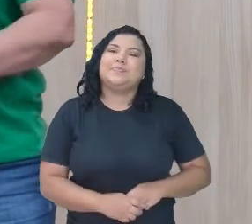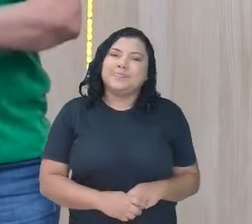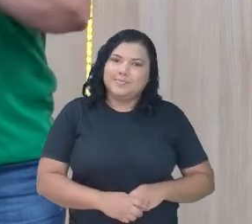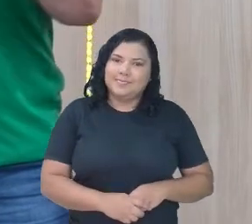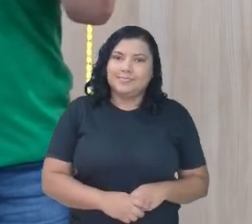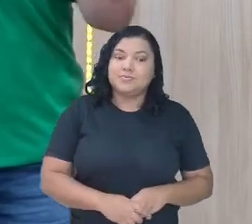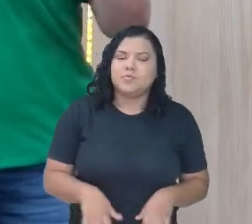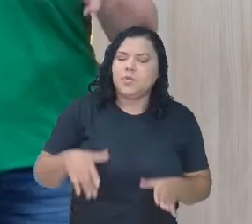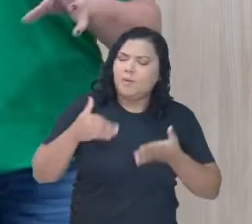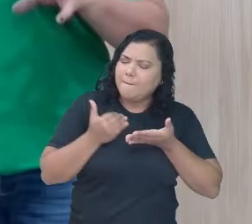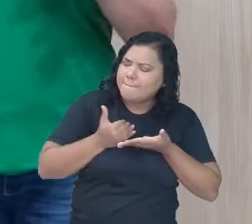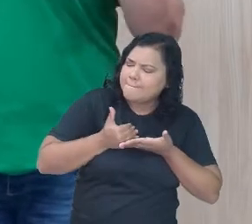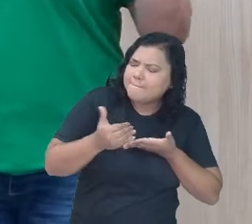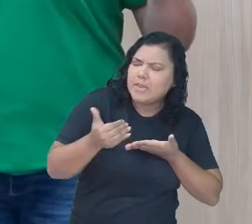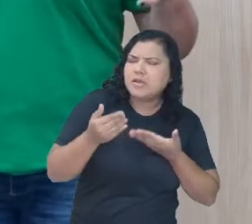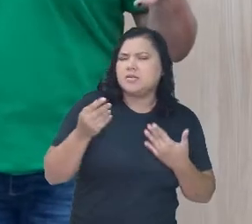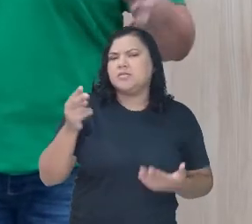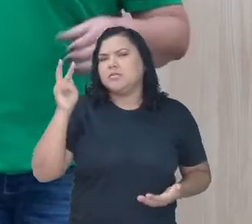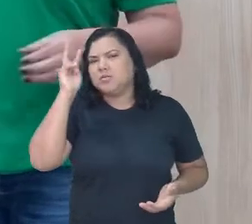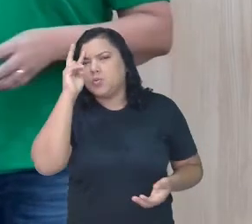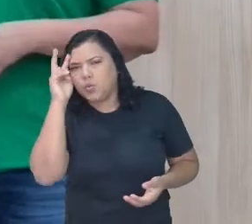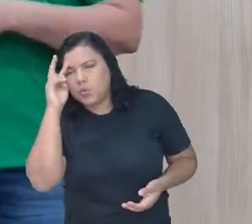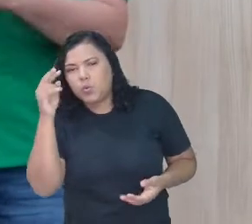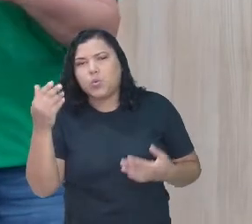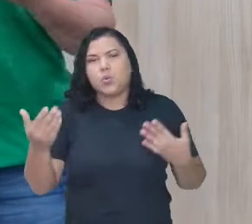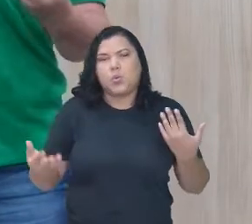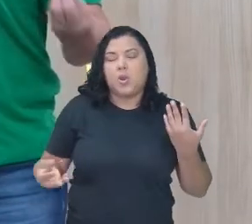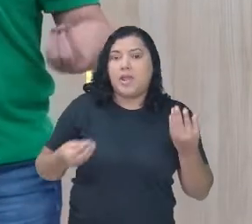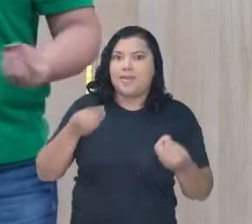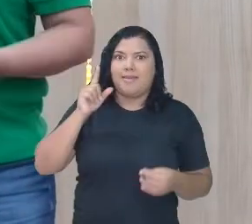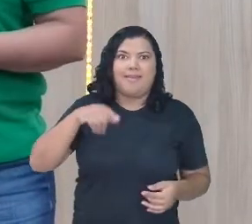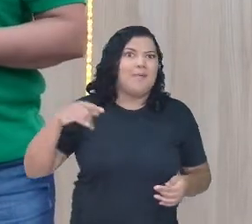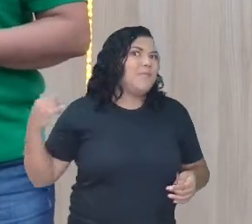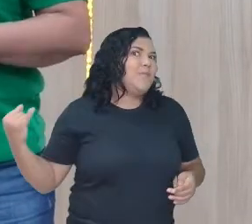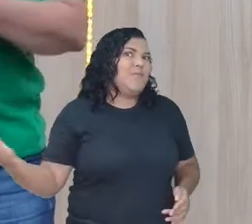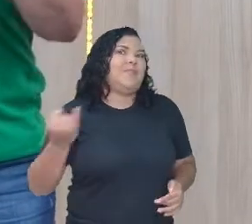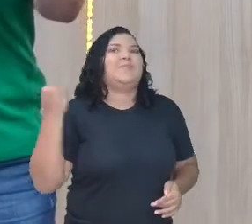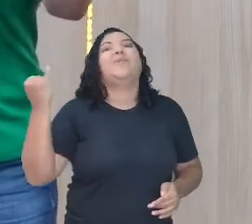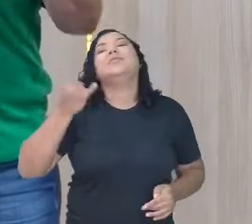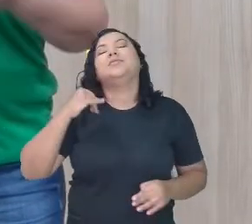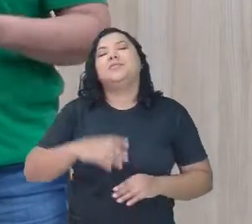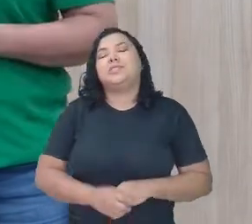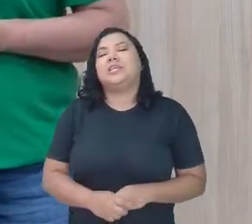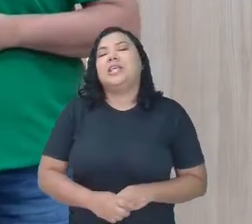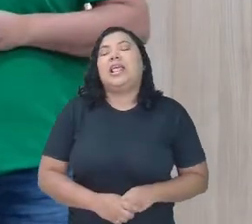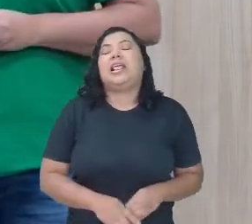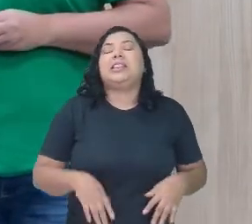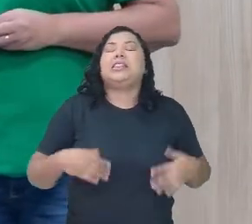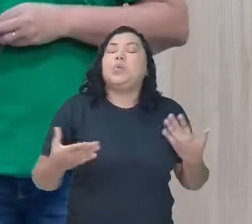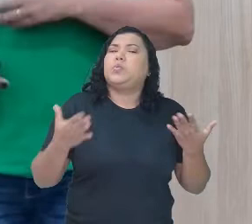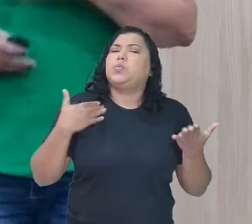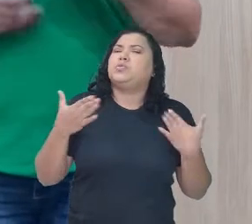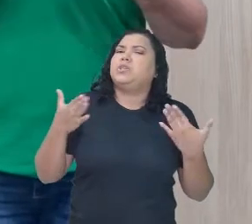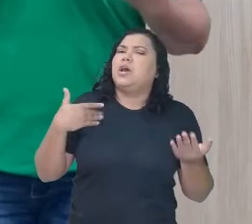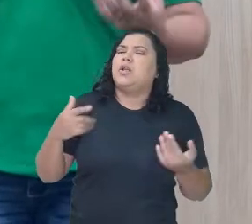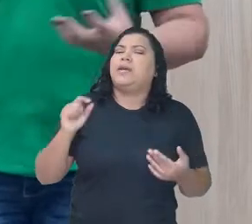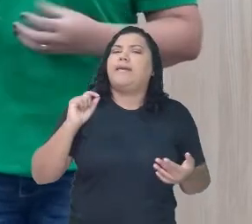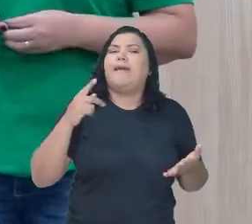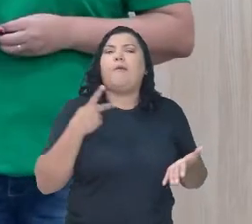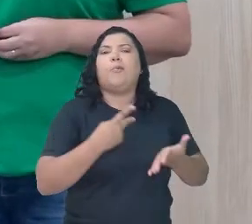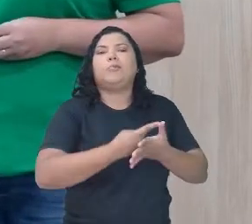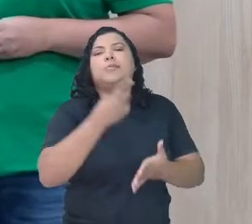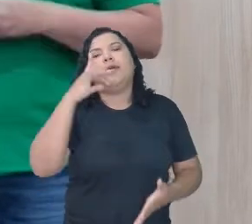é, do começo, da história, e aí fundamentamos os nossos diálogos que